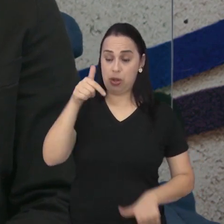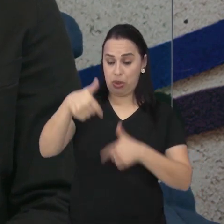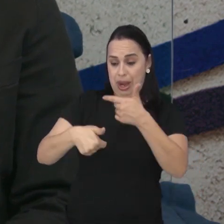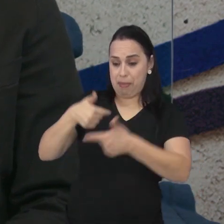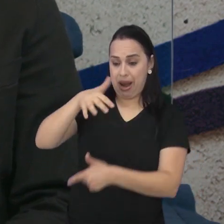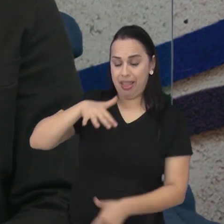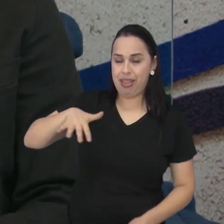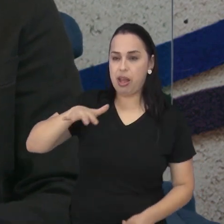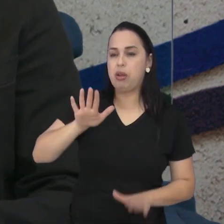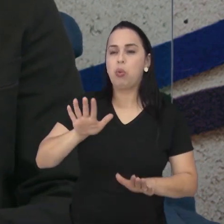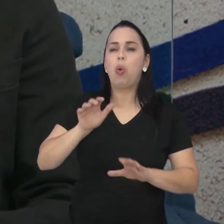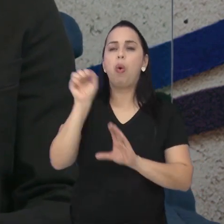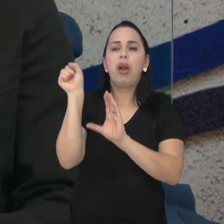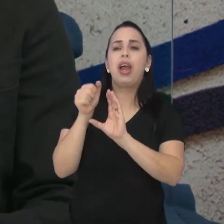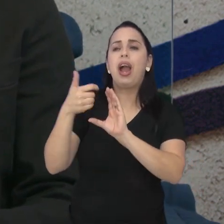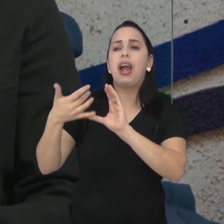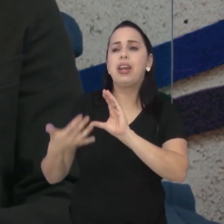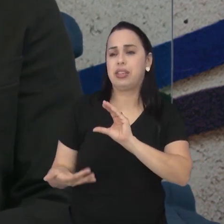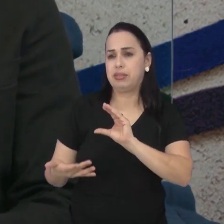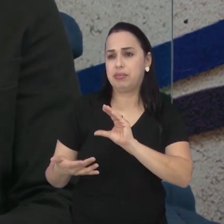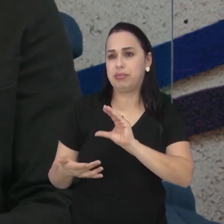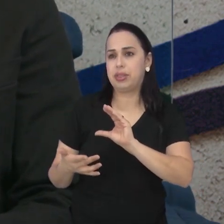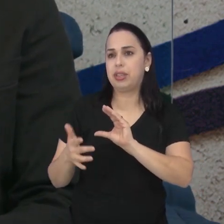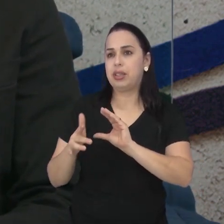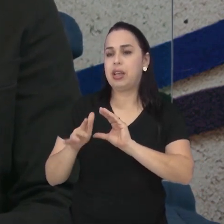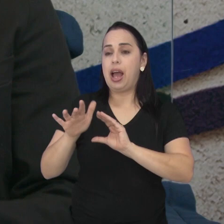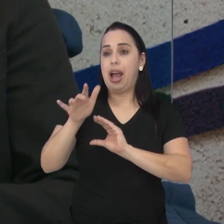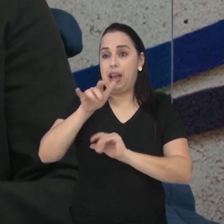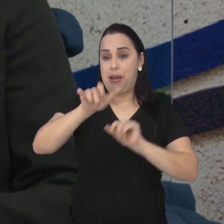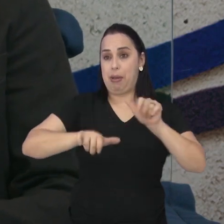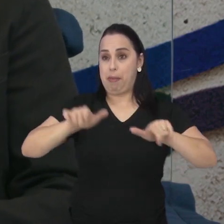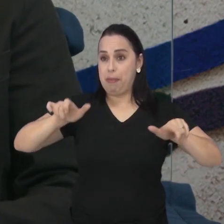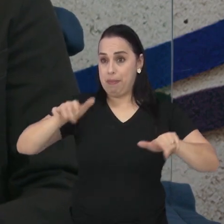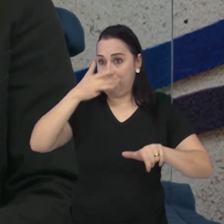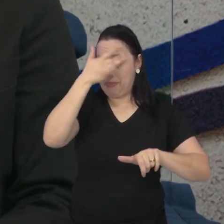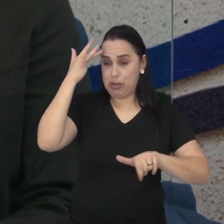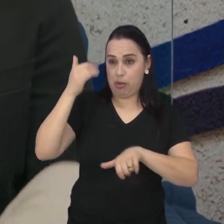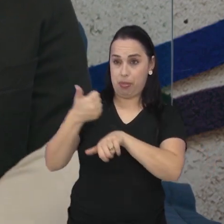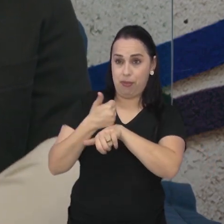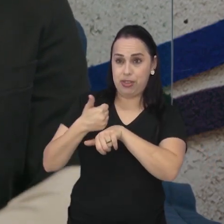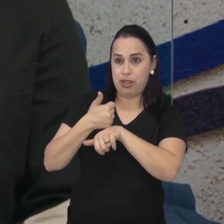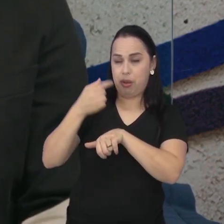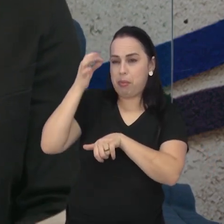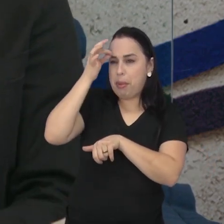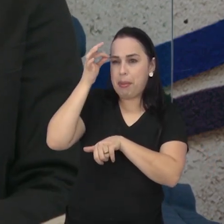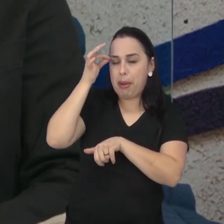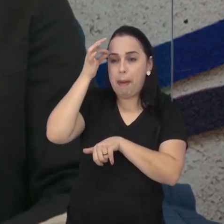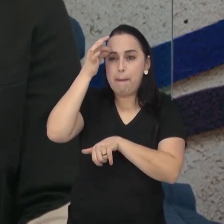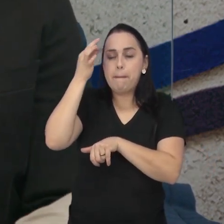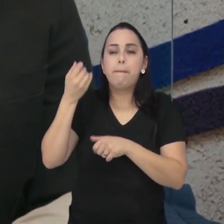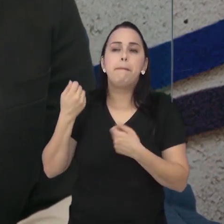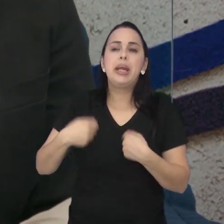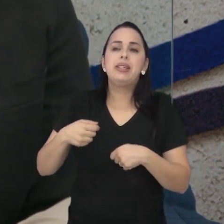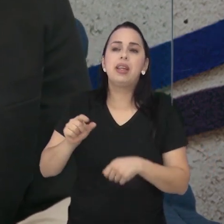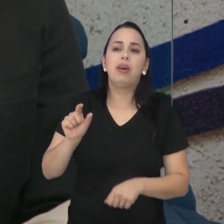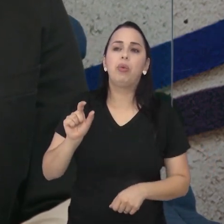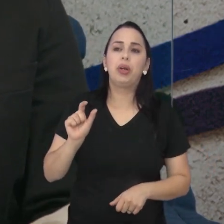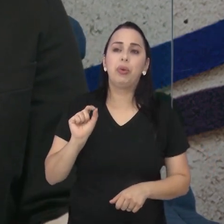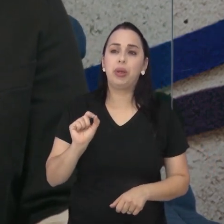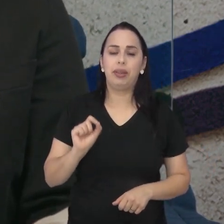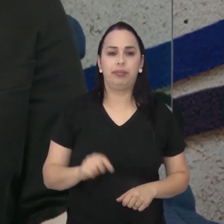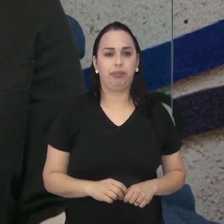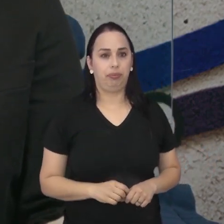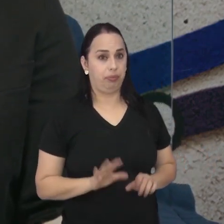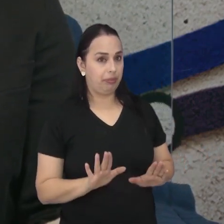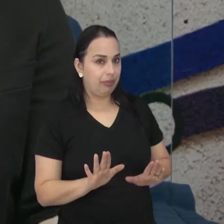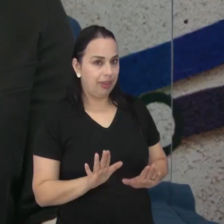nessa área? Quais características que geralmente as micropigmentadoras, micropigmentadores, eles precisam ter para atuar